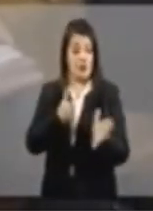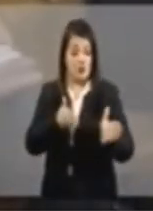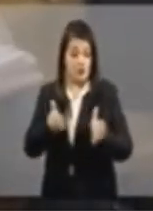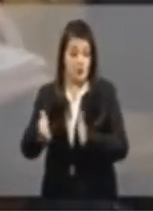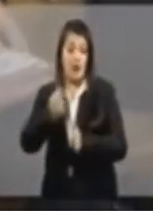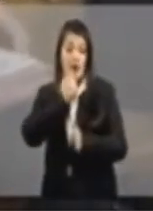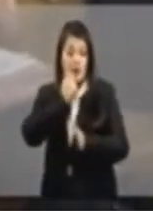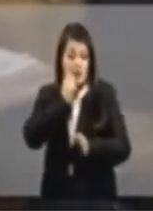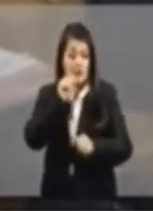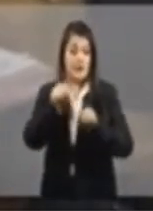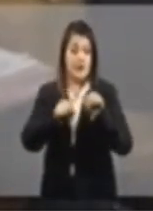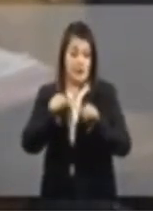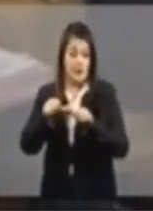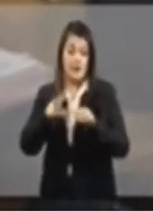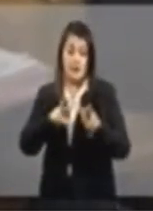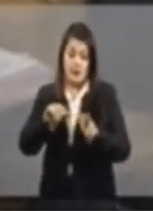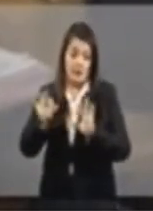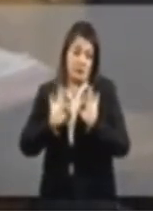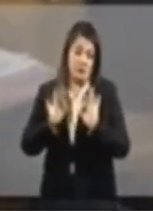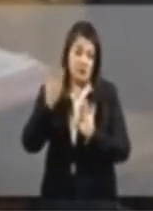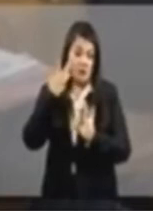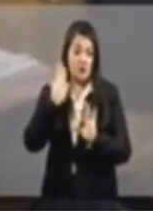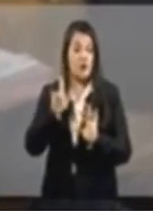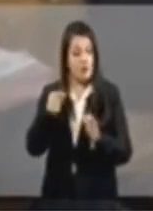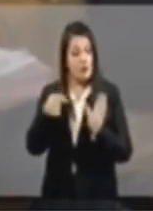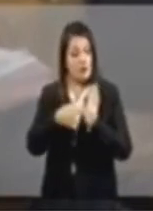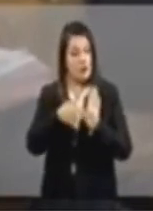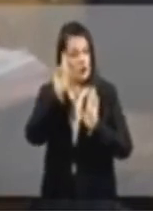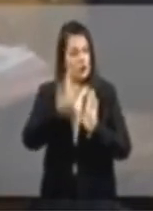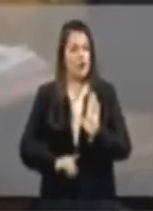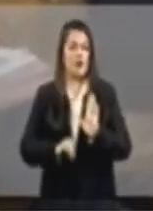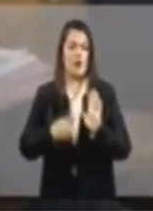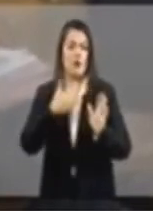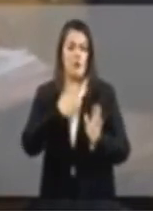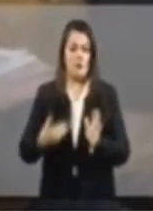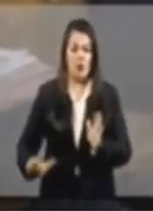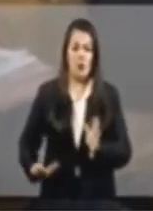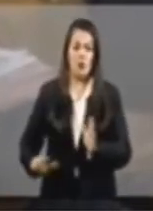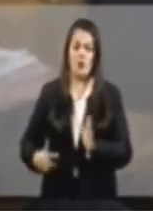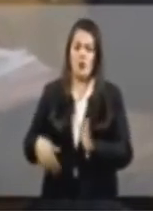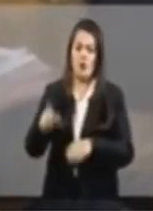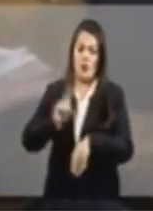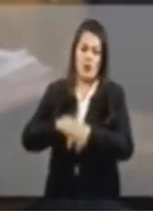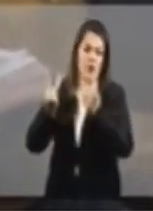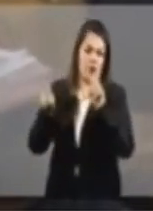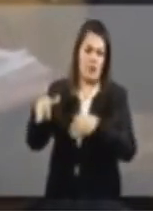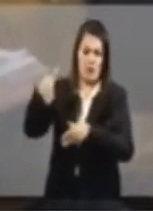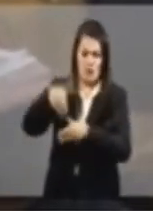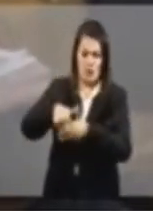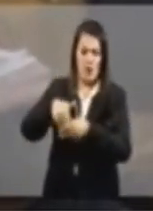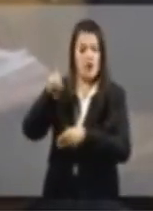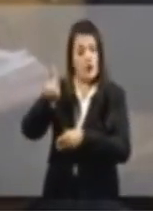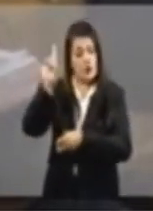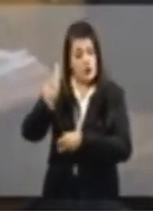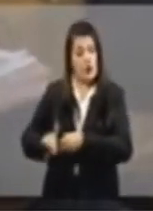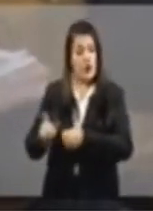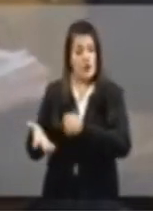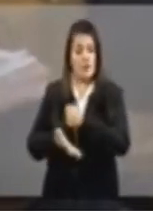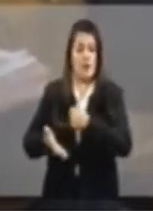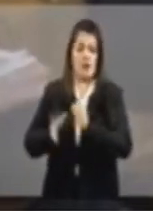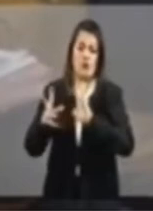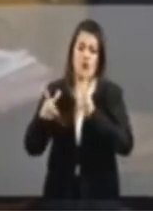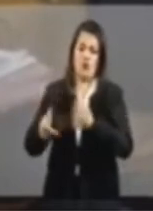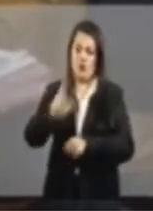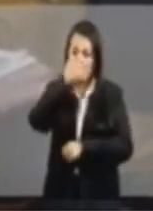todavia com relação ao direito público subjetivo de volta um direito fundamental de todos os cidadãos